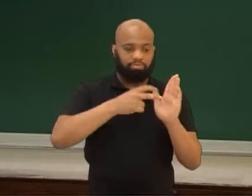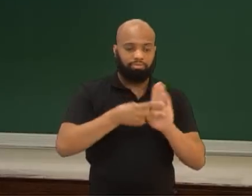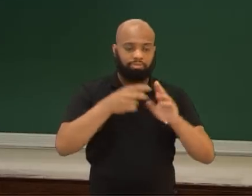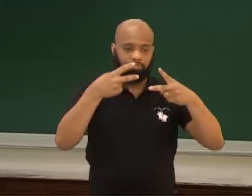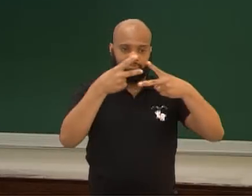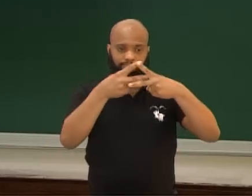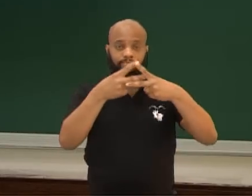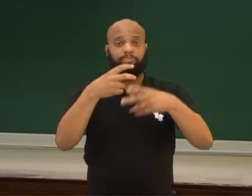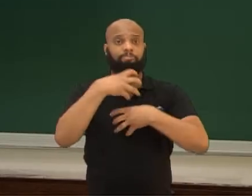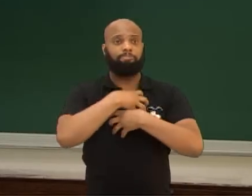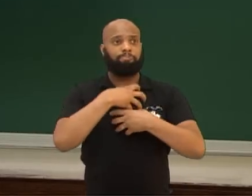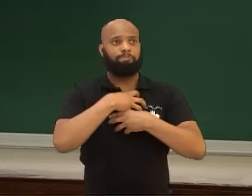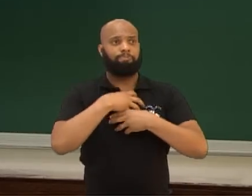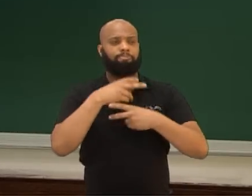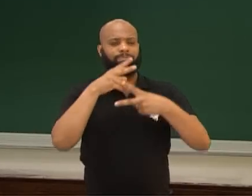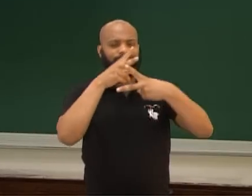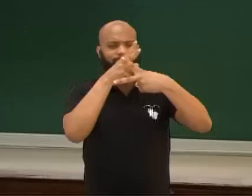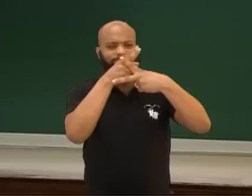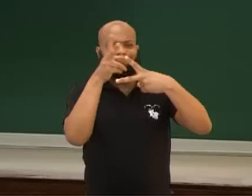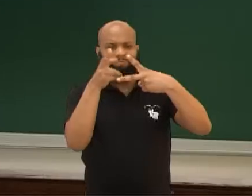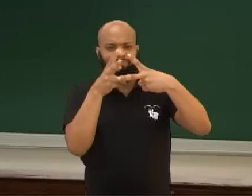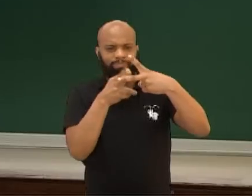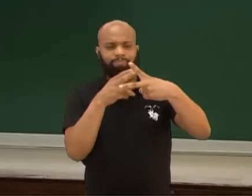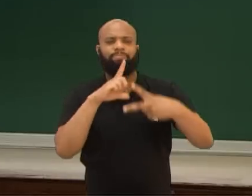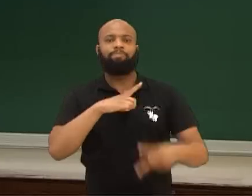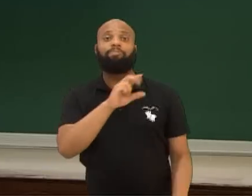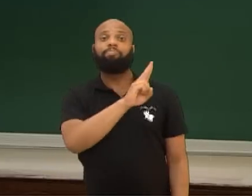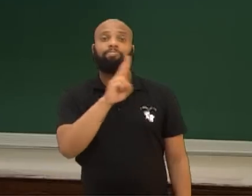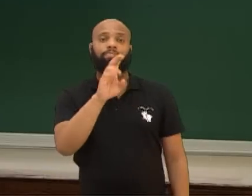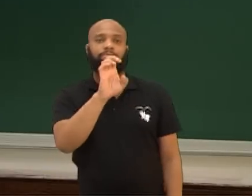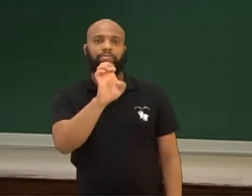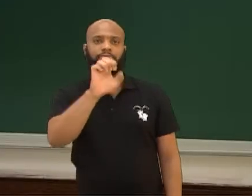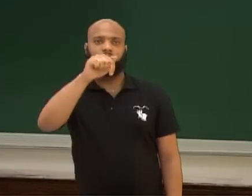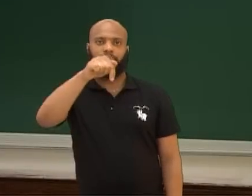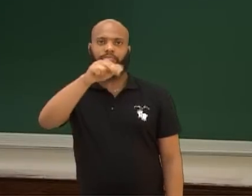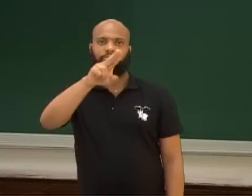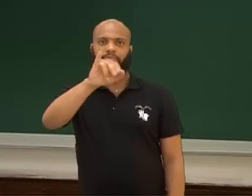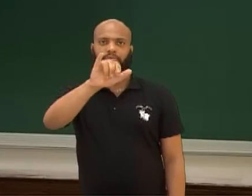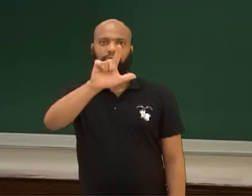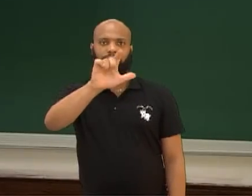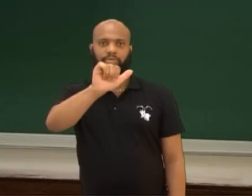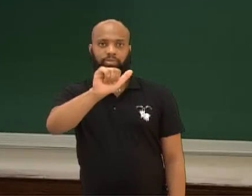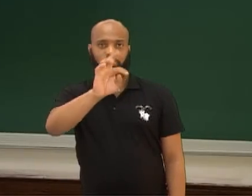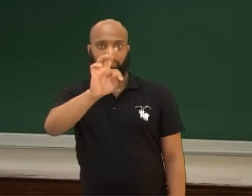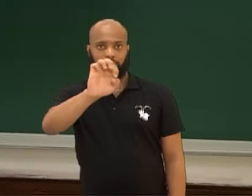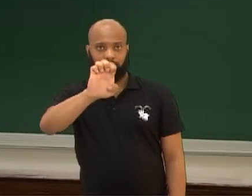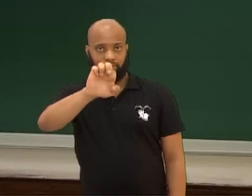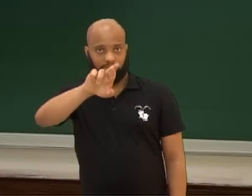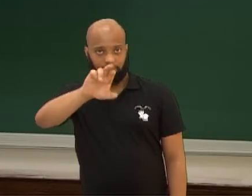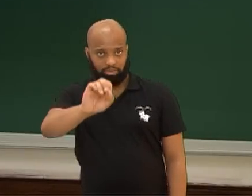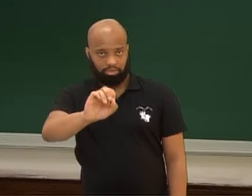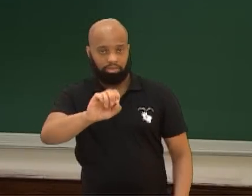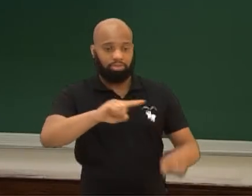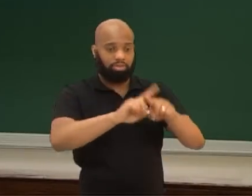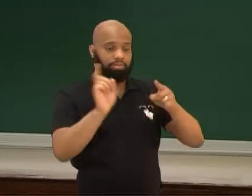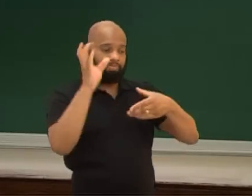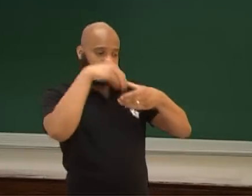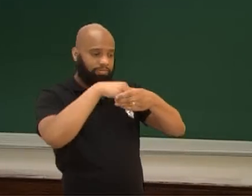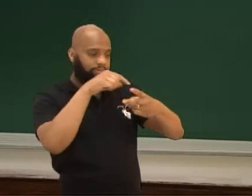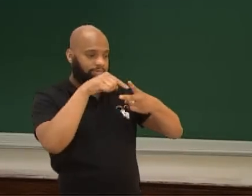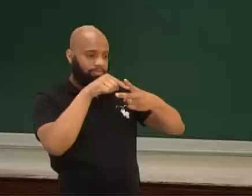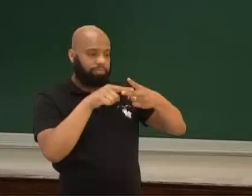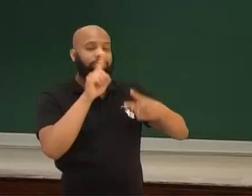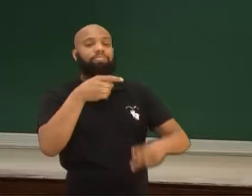triângulo equilátero. Os 3 ângulos e os 3 lados iguais. E esse ângulo interno mede 60. Por